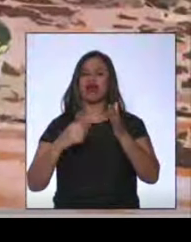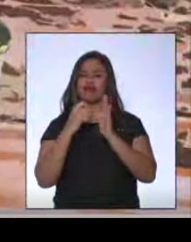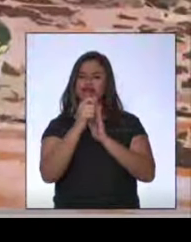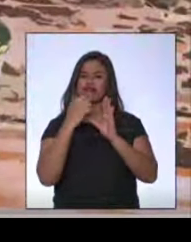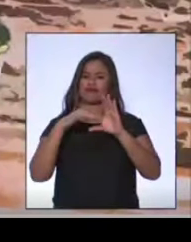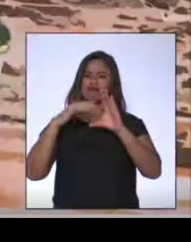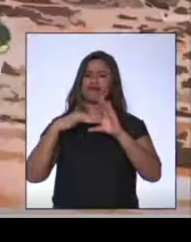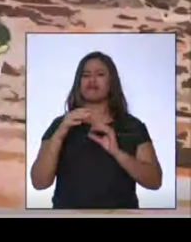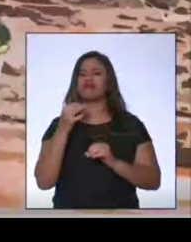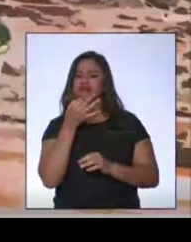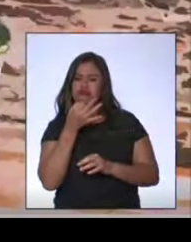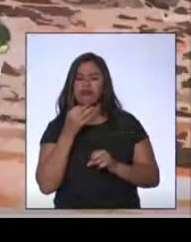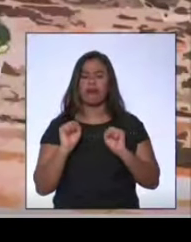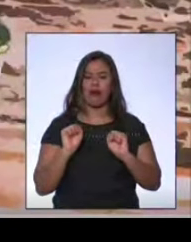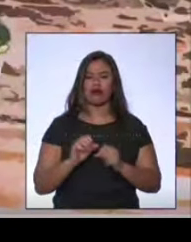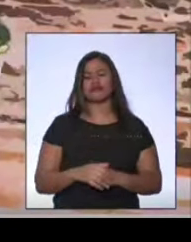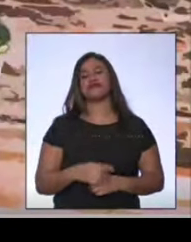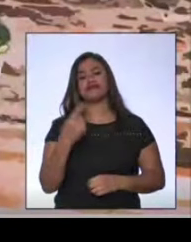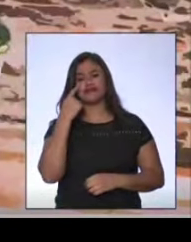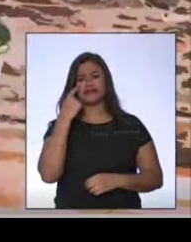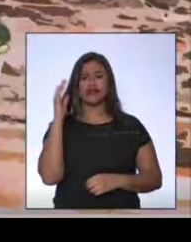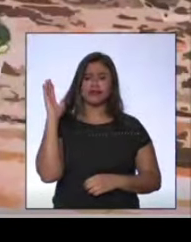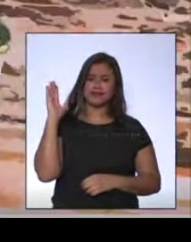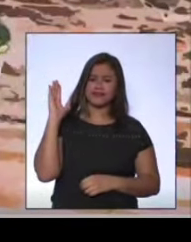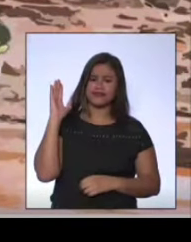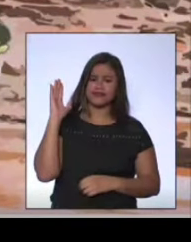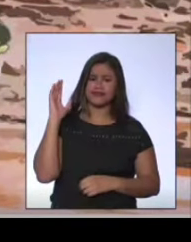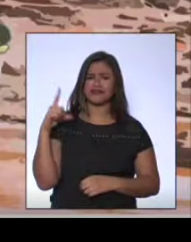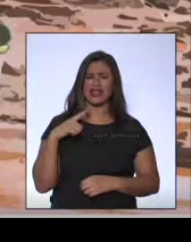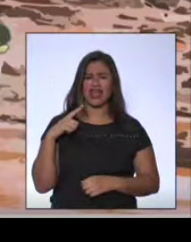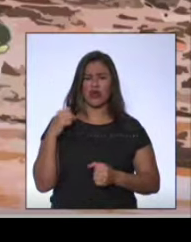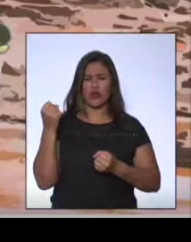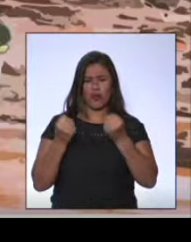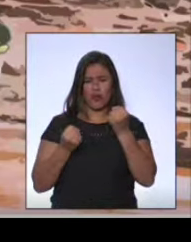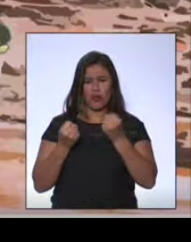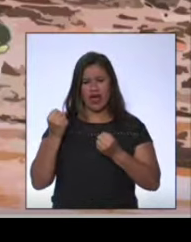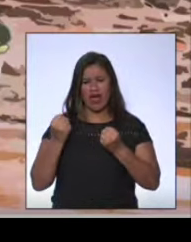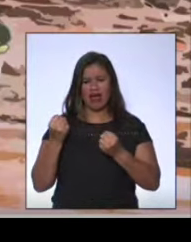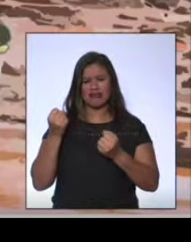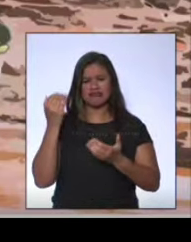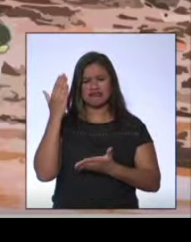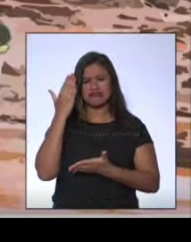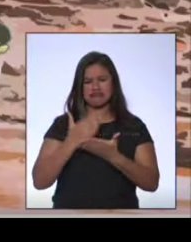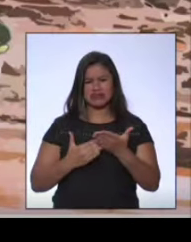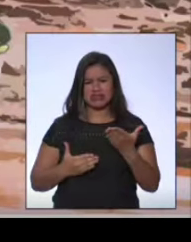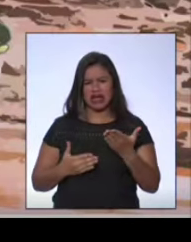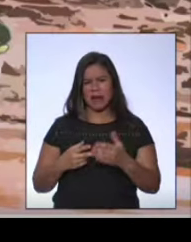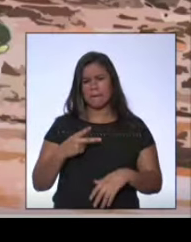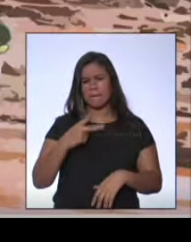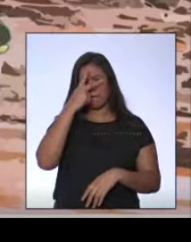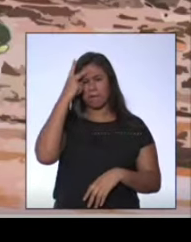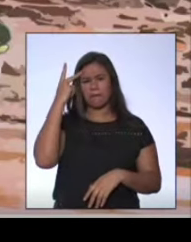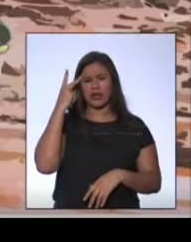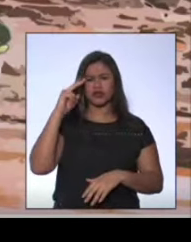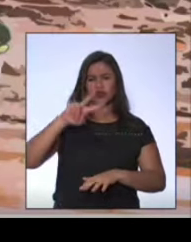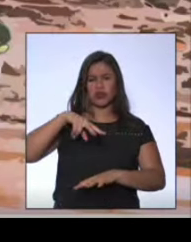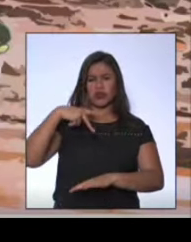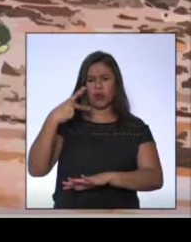a imagem de um carro pela metade, pessoas jogadas numa situação